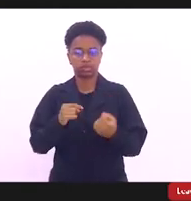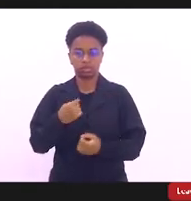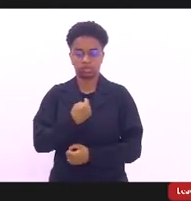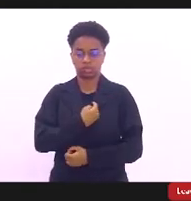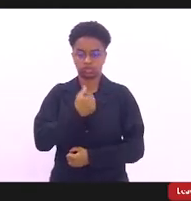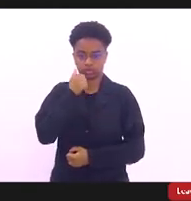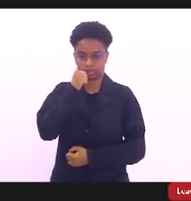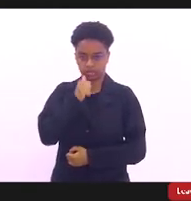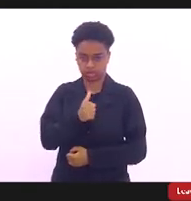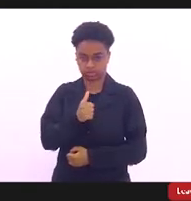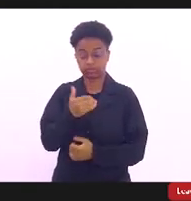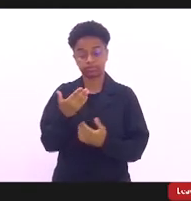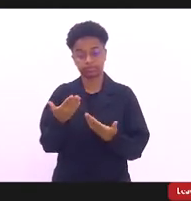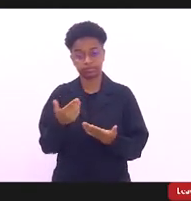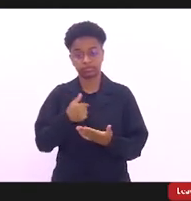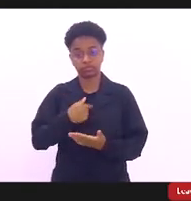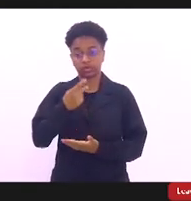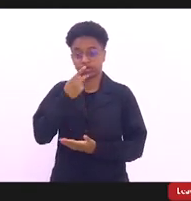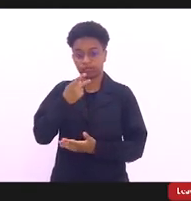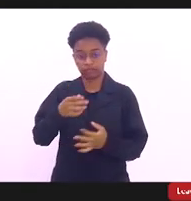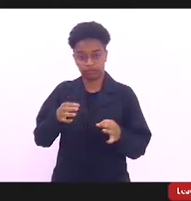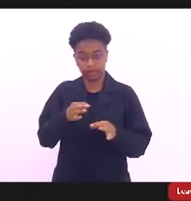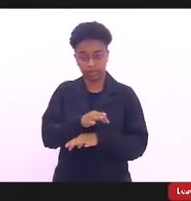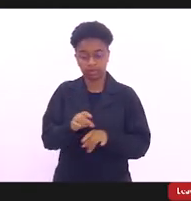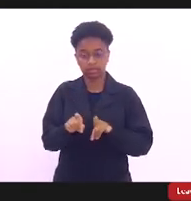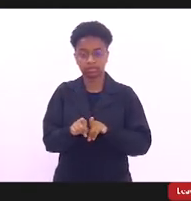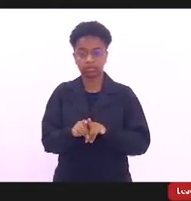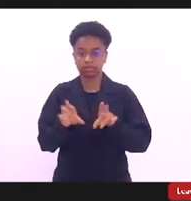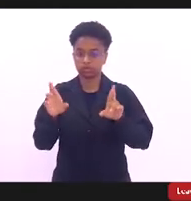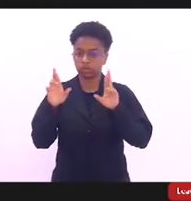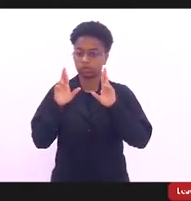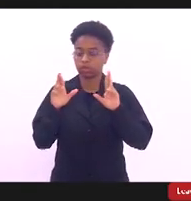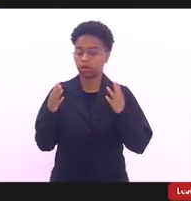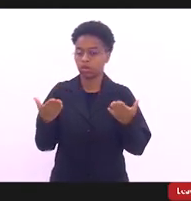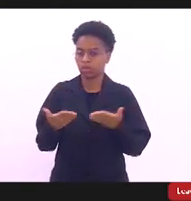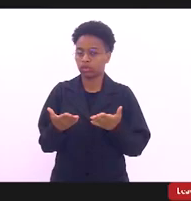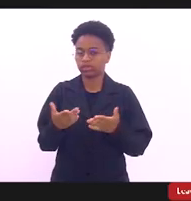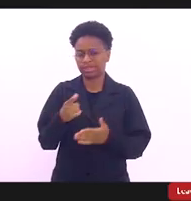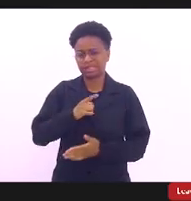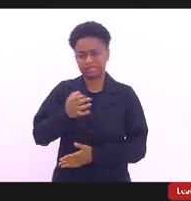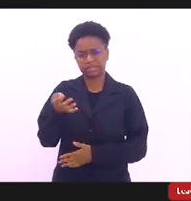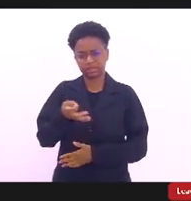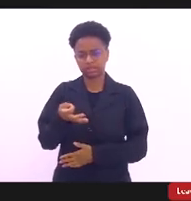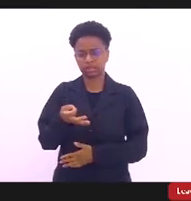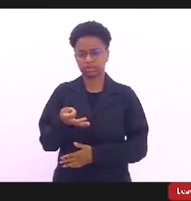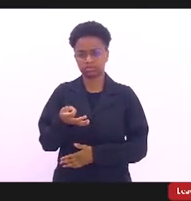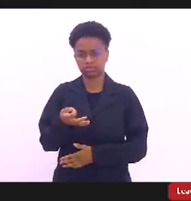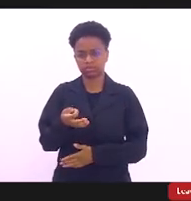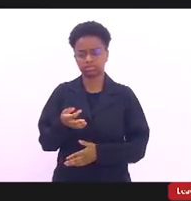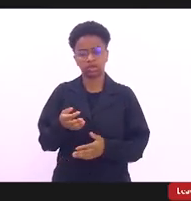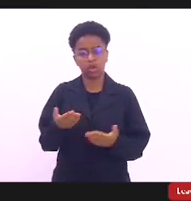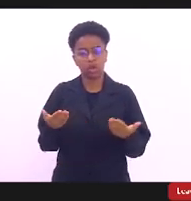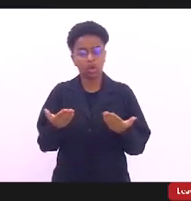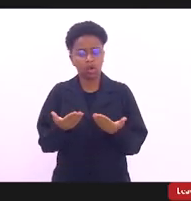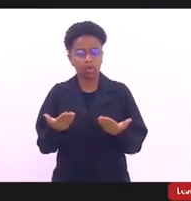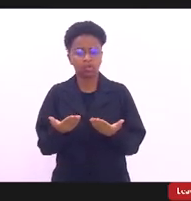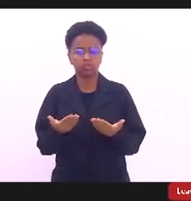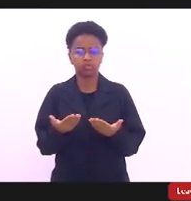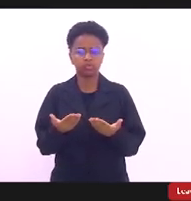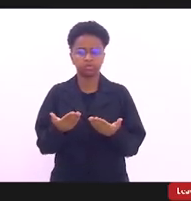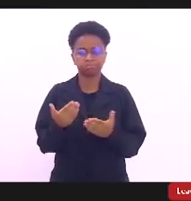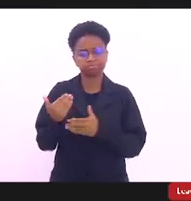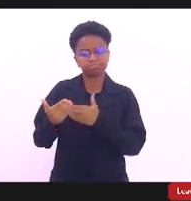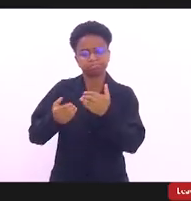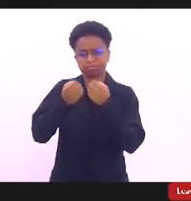mulheres é isso que eu tenho que falar Espero que o dia de hoje tem certeza né Espero não tenho certeza que seja muito